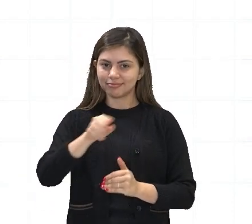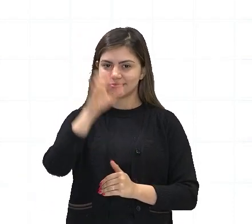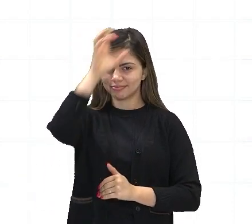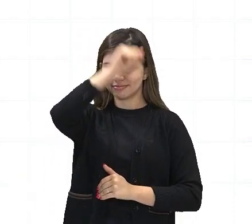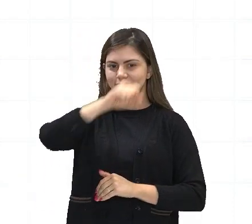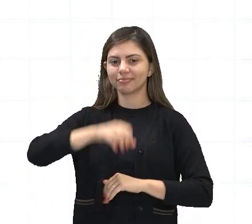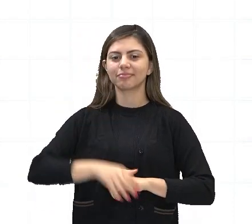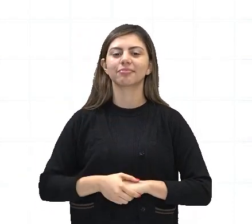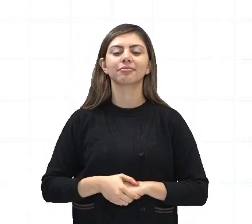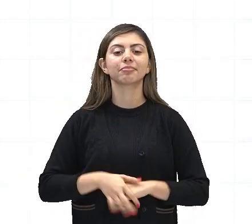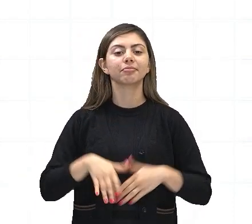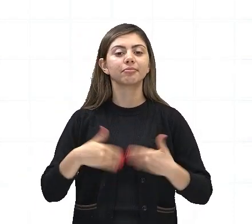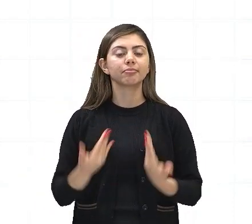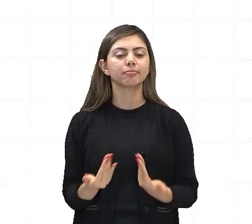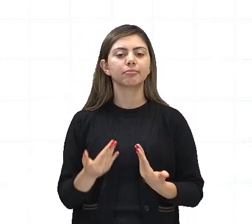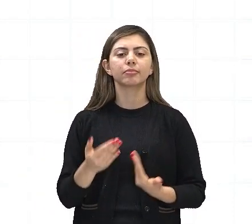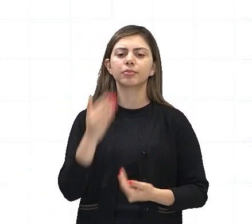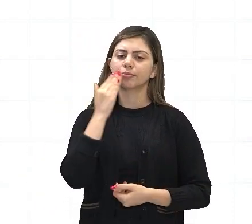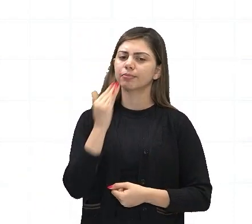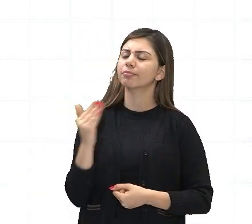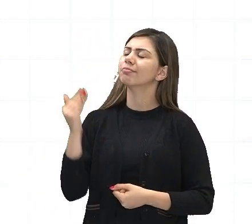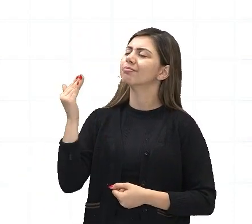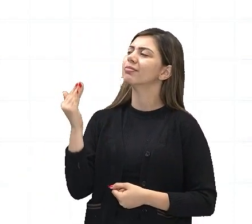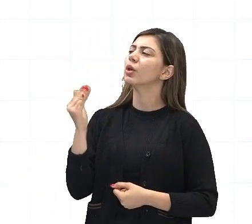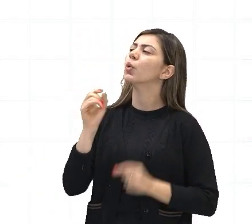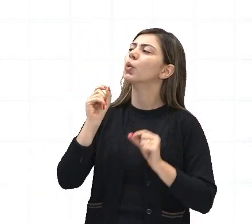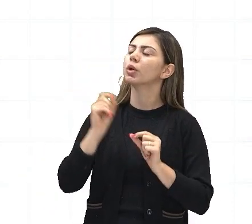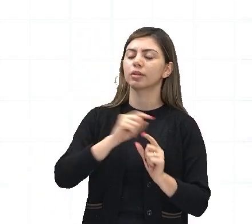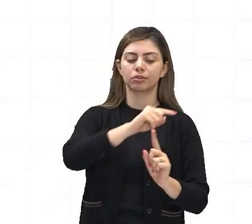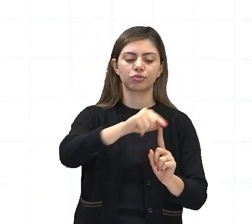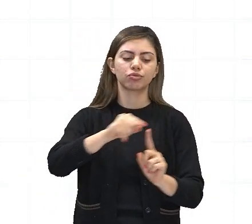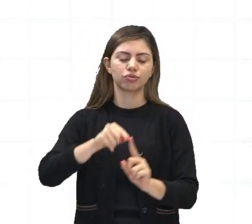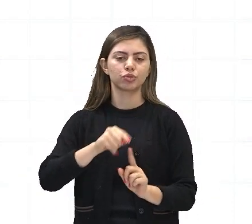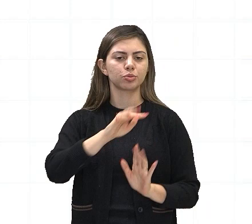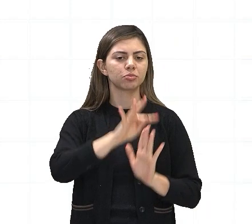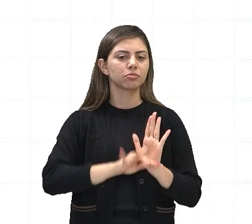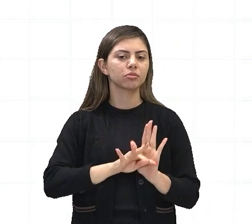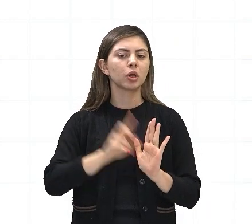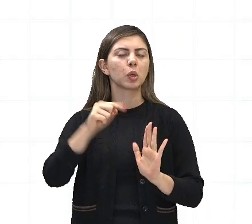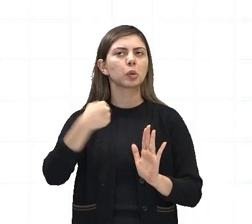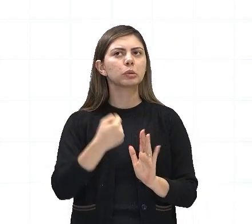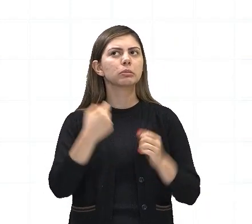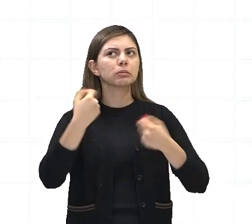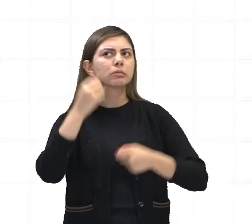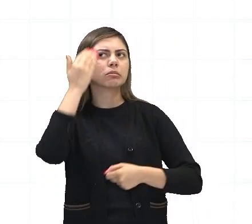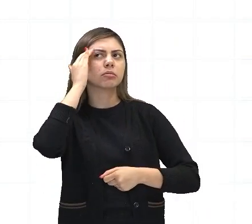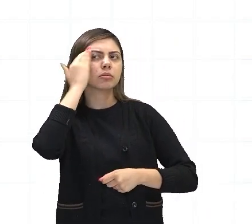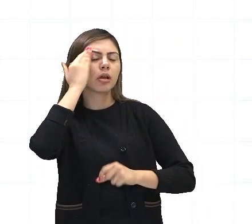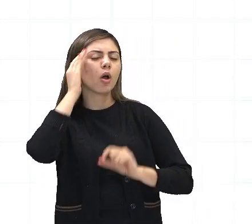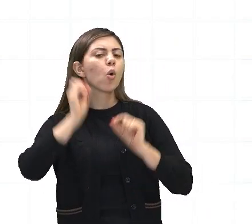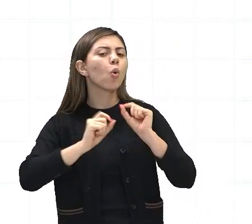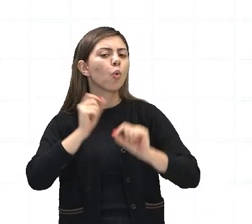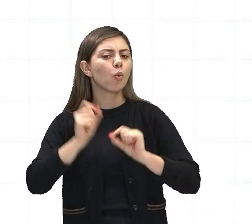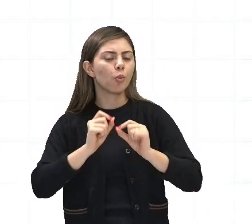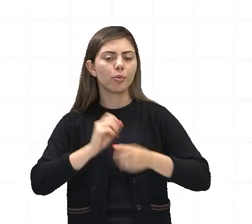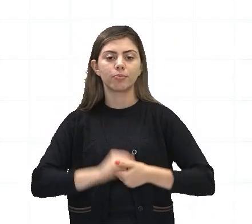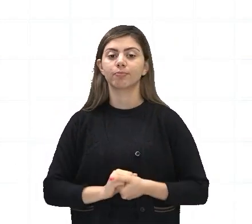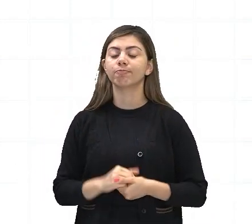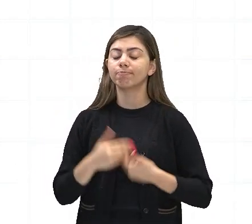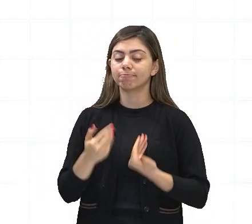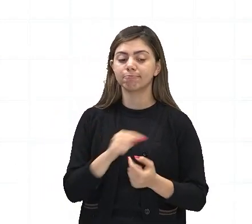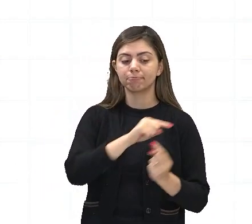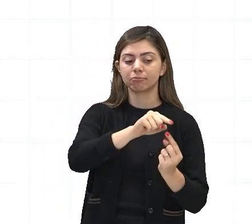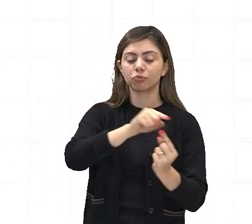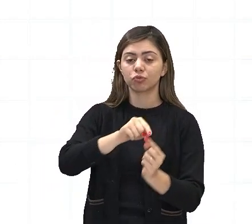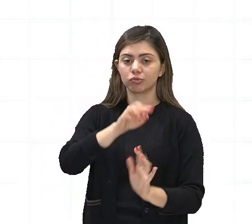Então, por tipologia textual ou tipos de texto, o que é que nós devemos entender? Tipologia